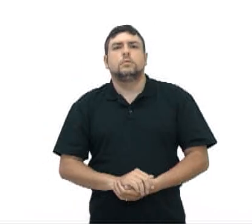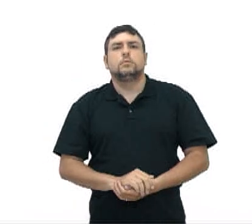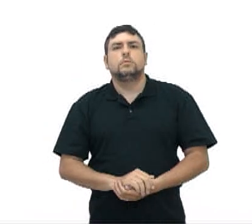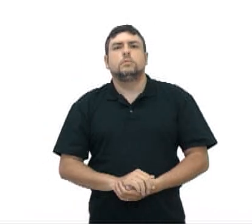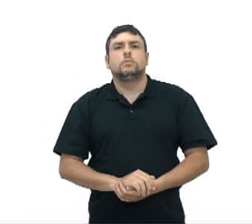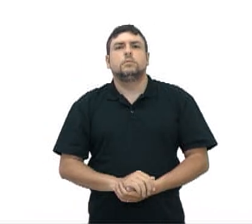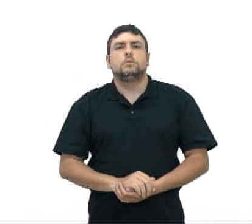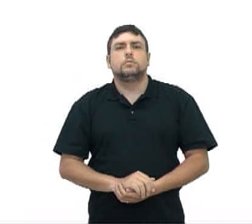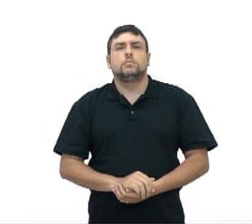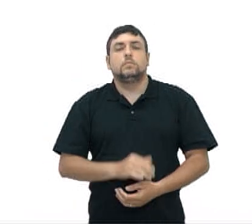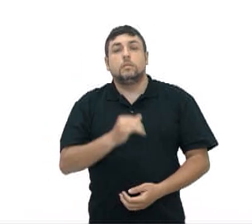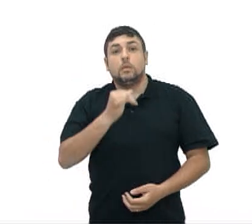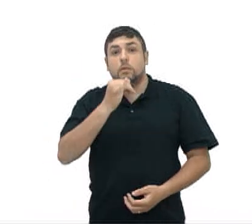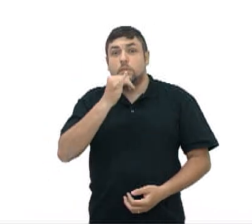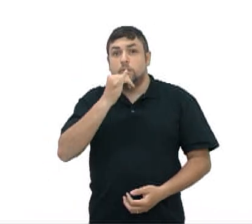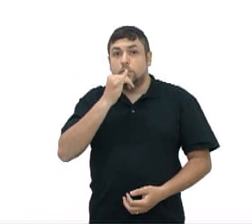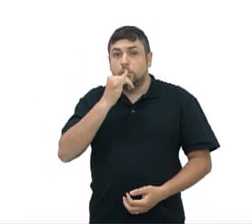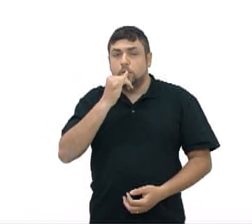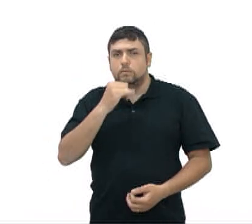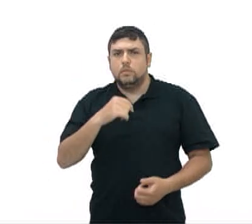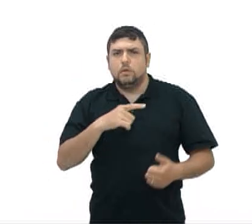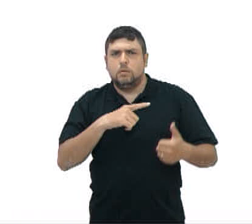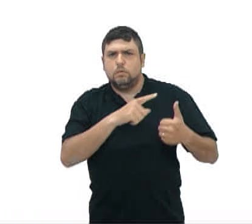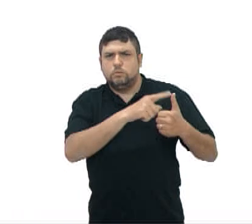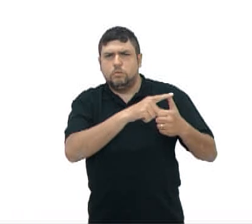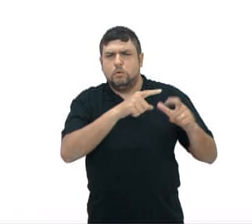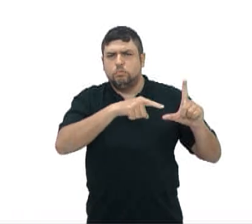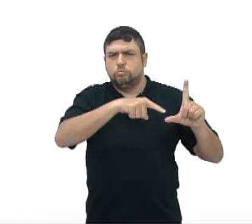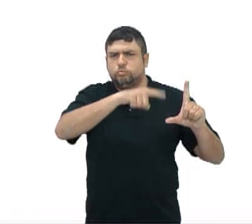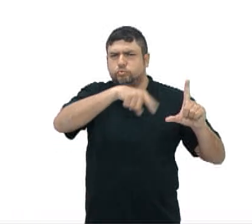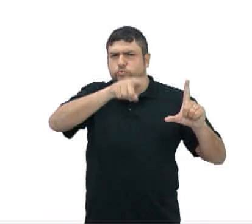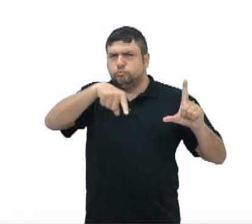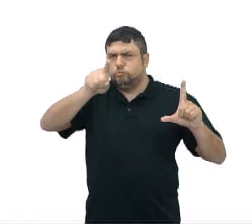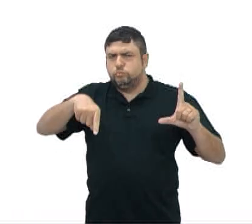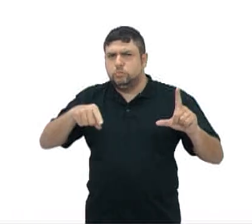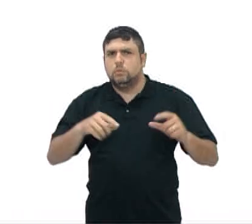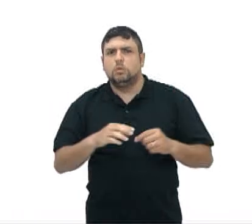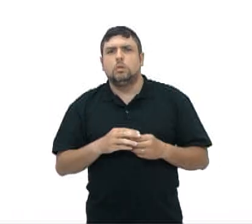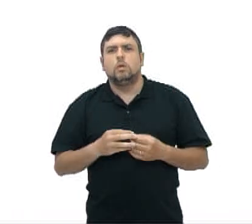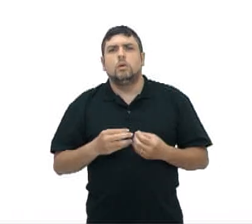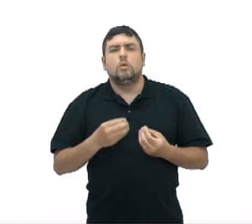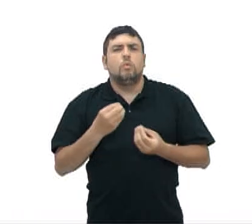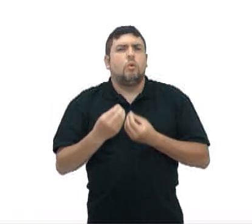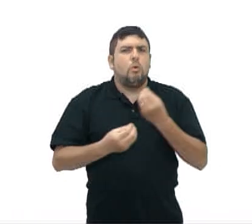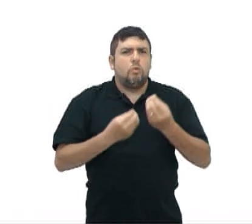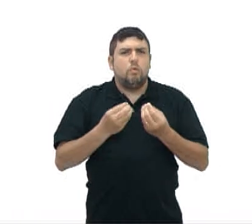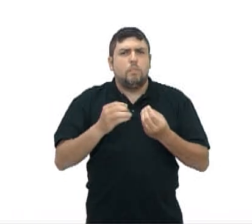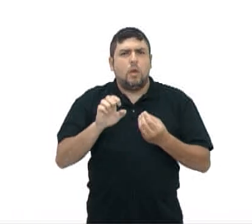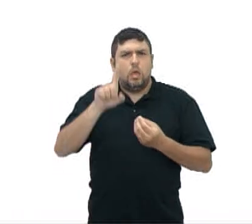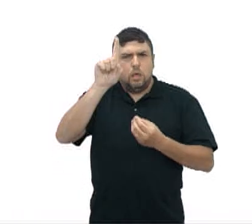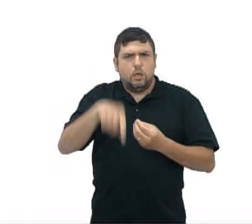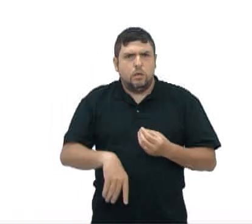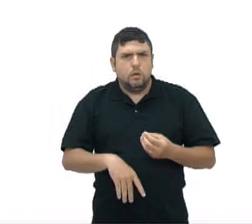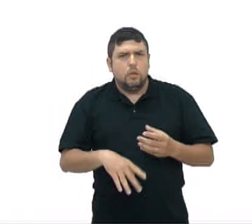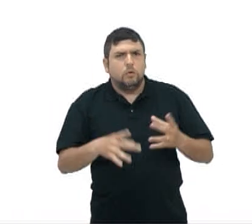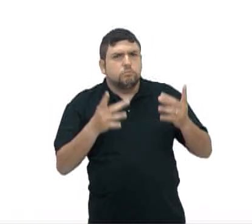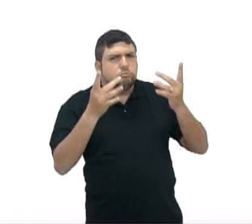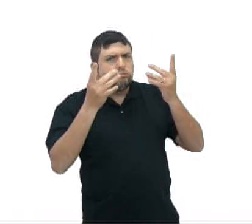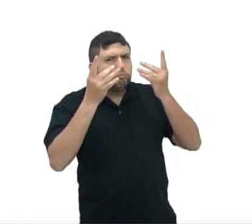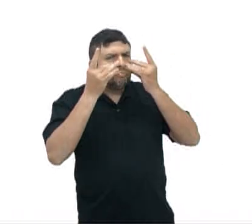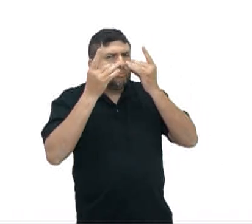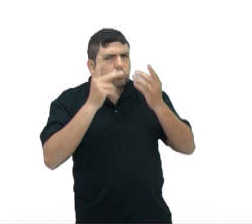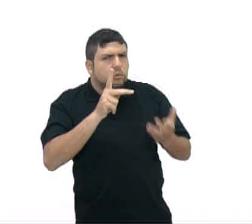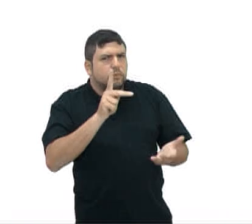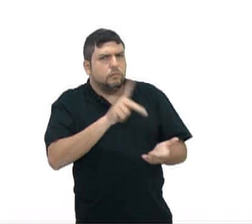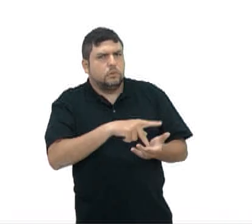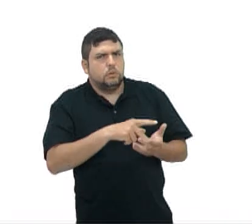o tipo de argumento estatístico, que ele é bem pautado em fatos, né? Ou seja, você